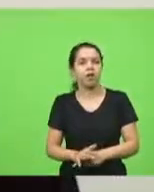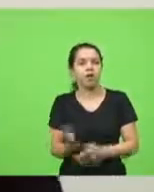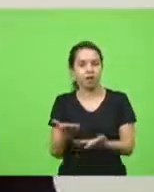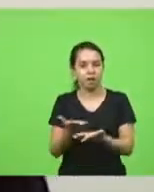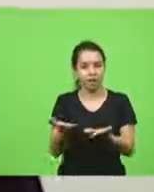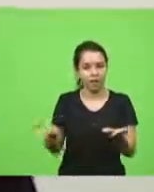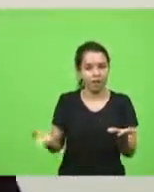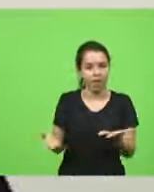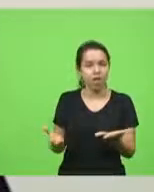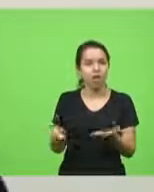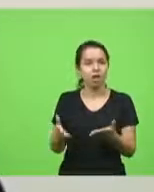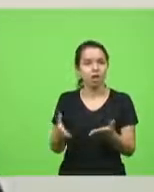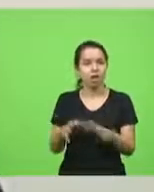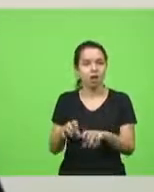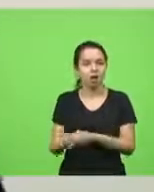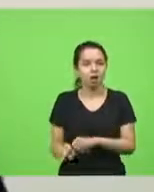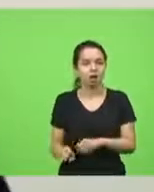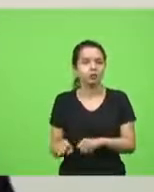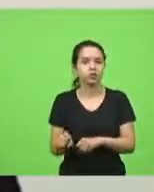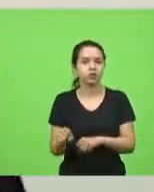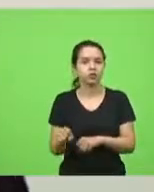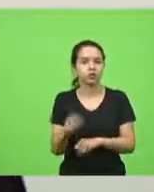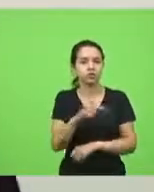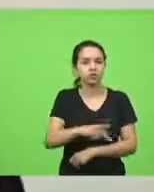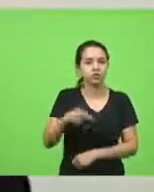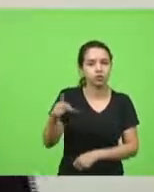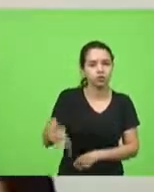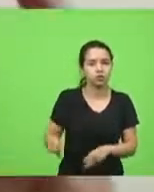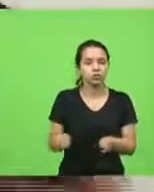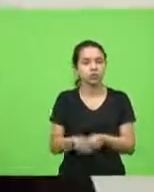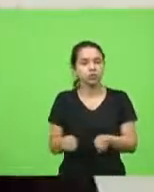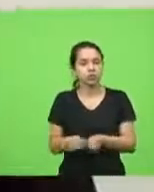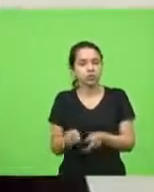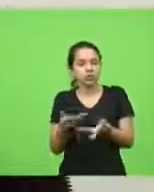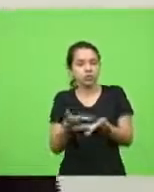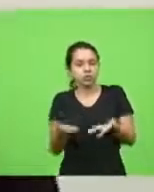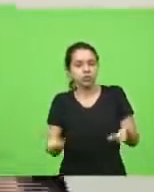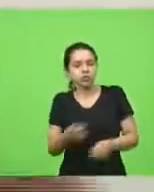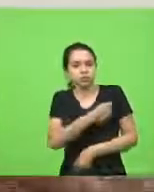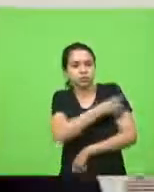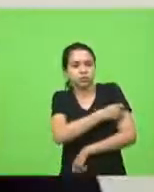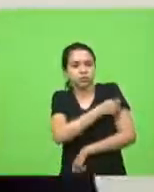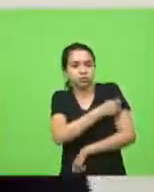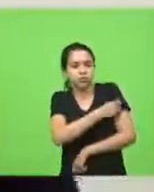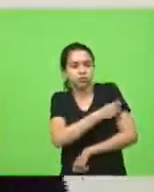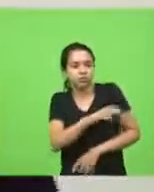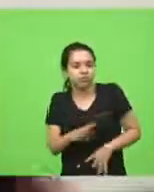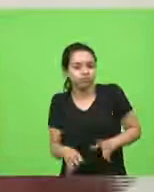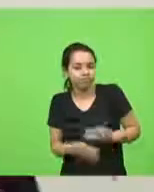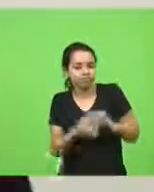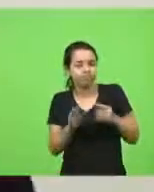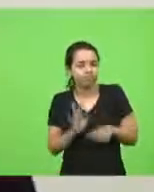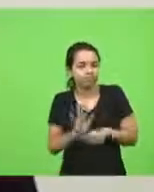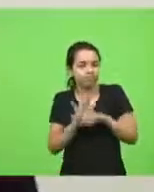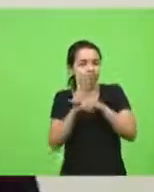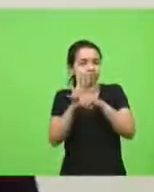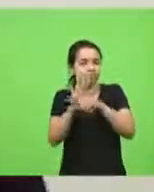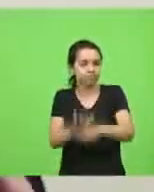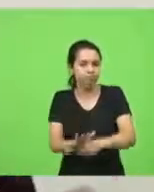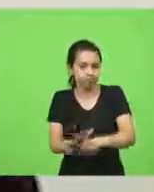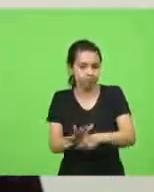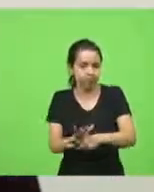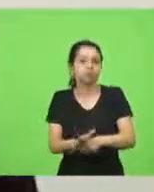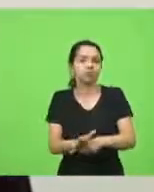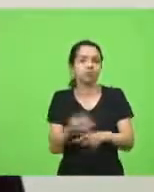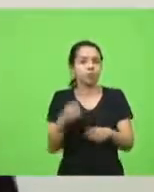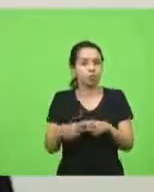os educadores, de formar os estudantes como um complemento, uma ferramenta. Porque aula